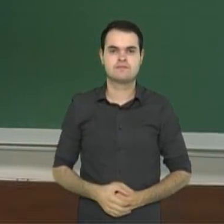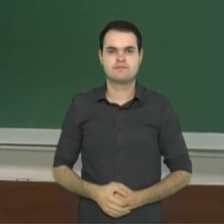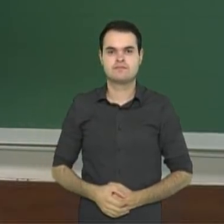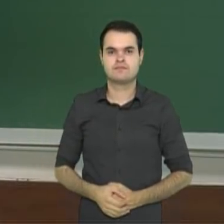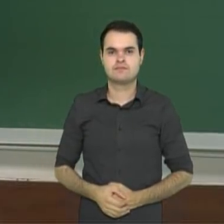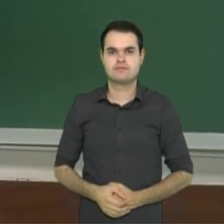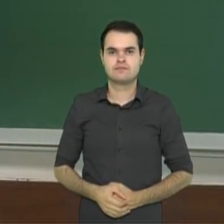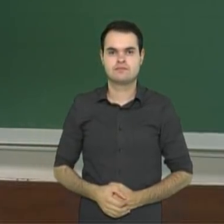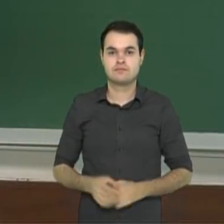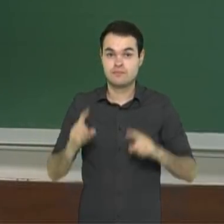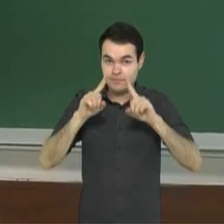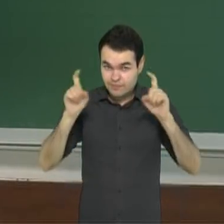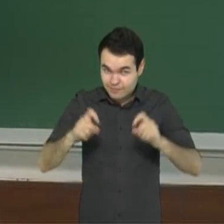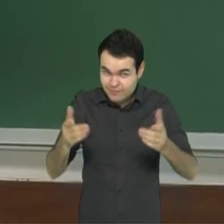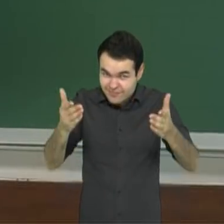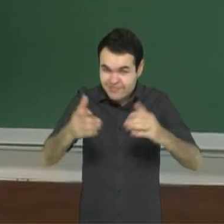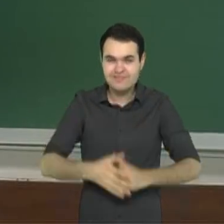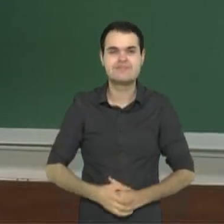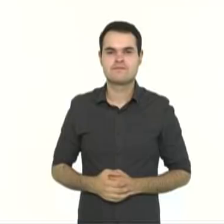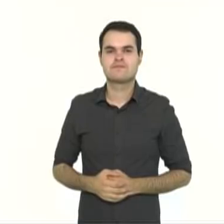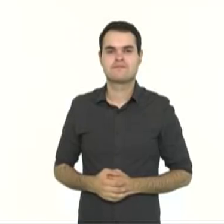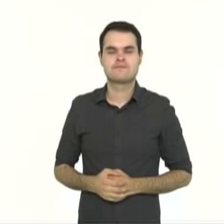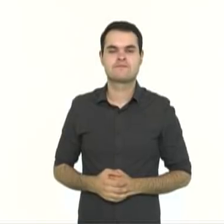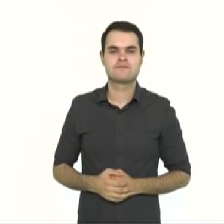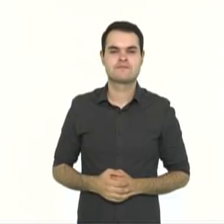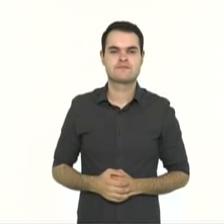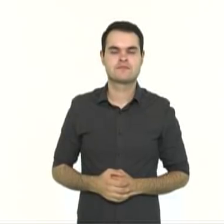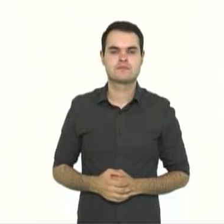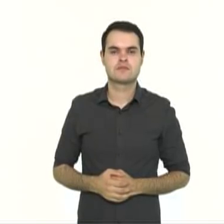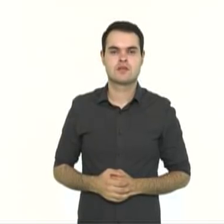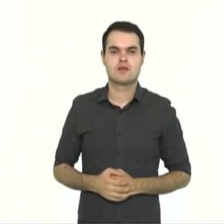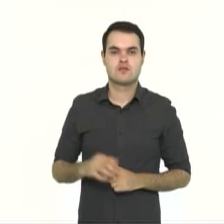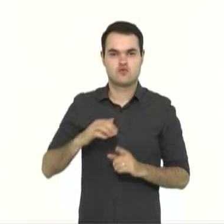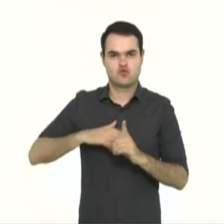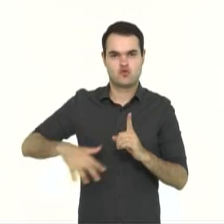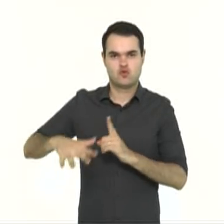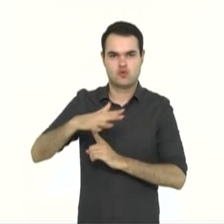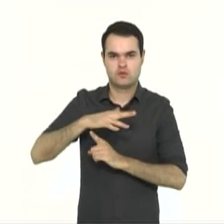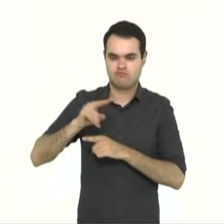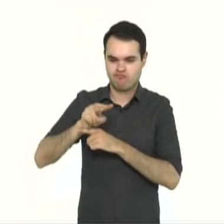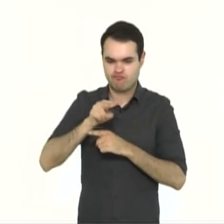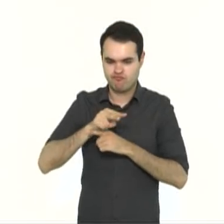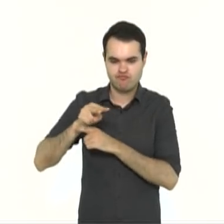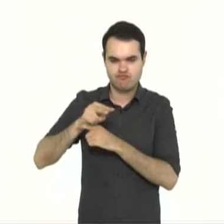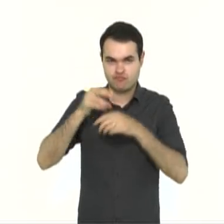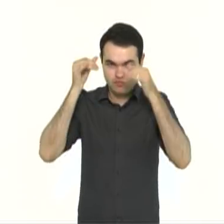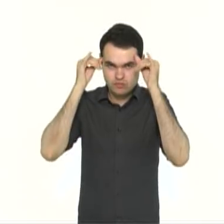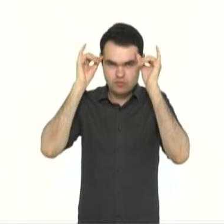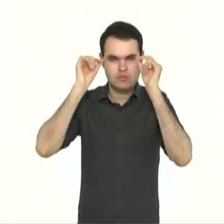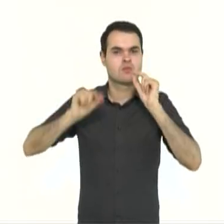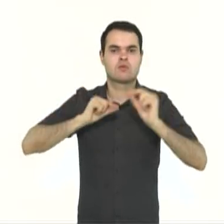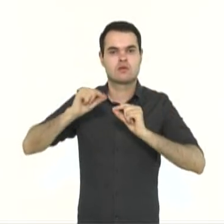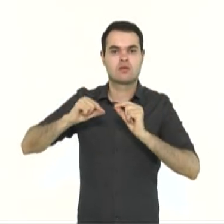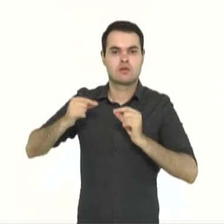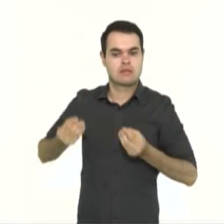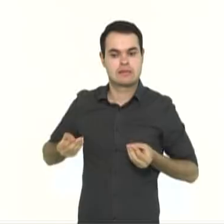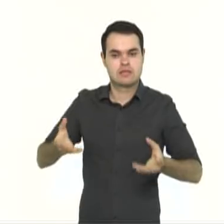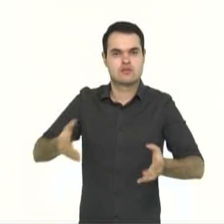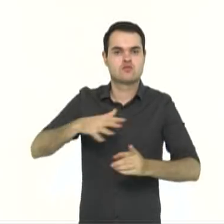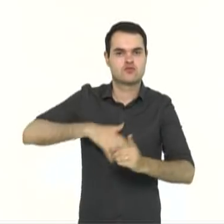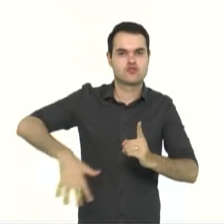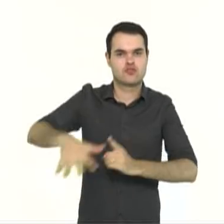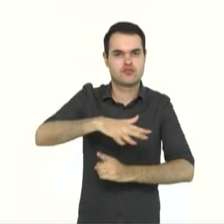Vamos para um quiz? Vamos lá? Olha lá, a sociedade pastoril deixou algumas heranças,